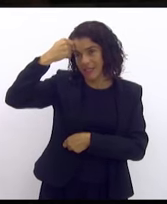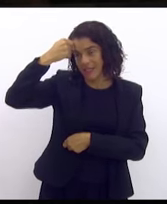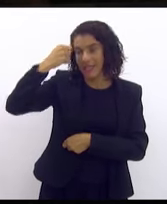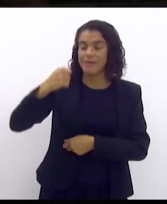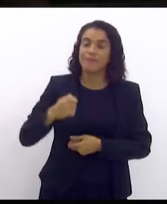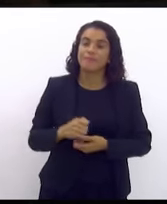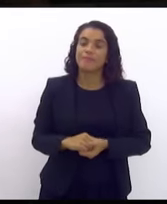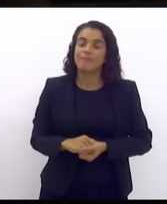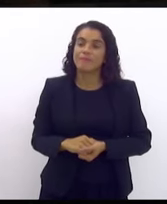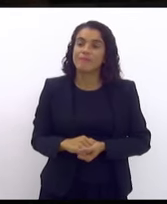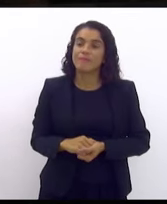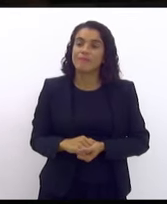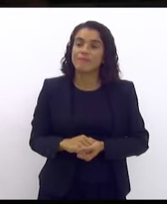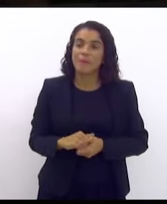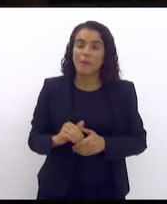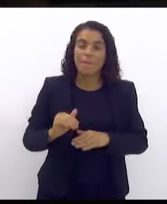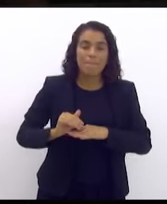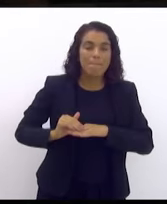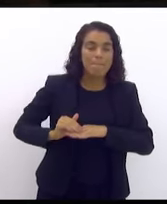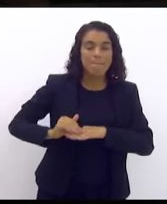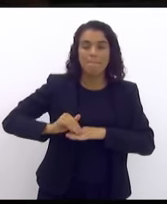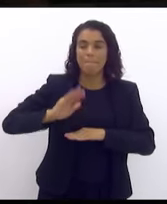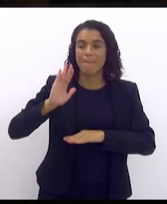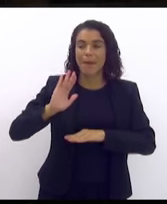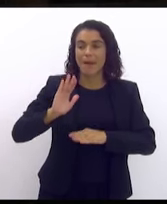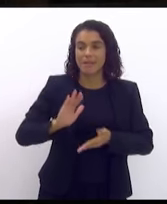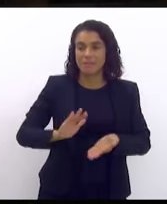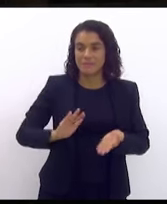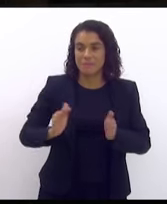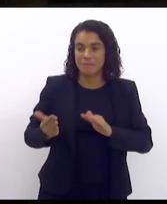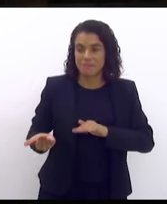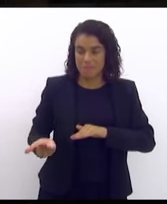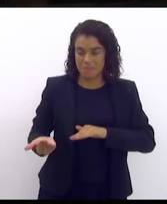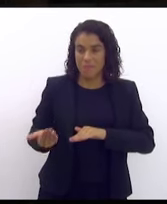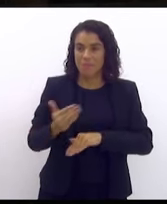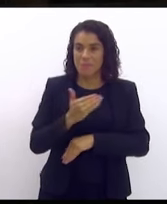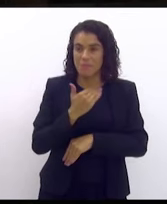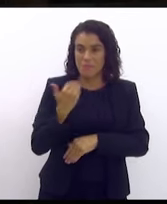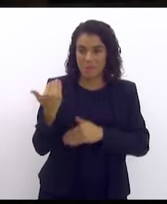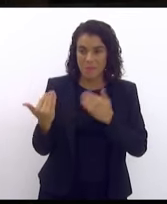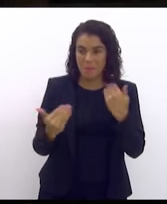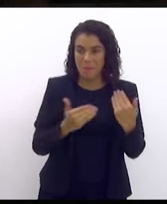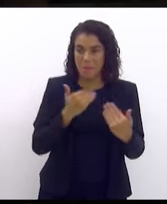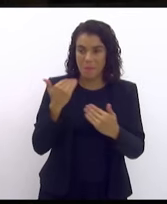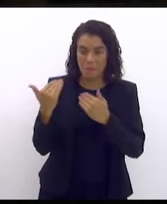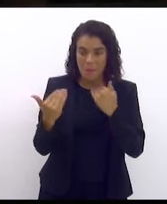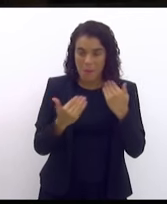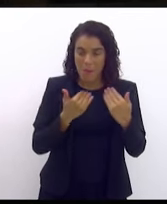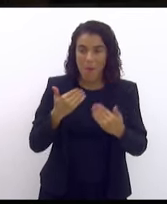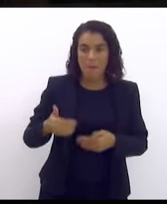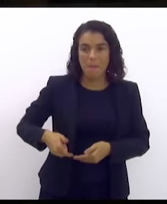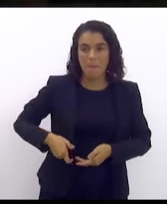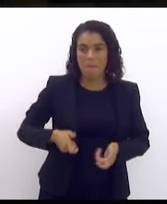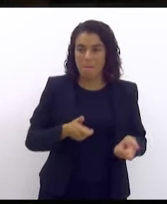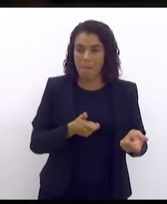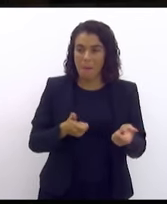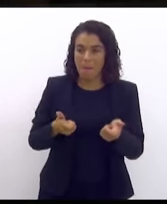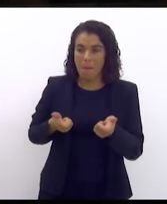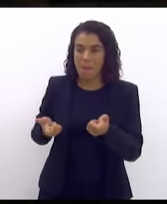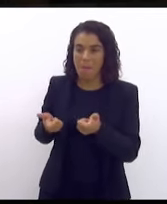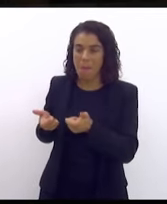aquela que mais morre por arma de fogo por